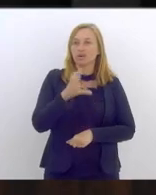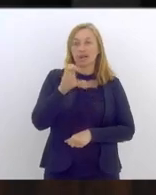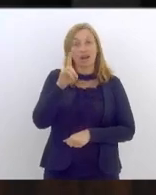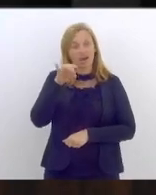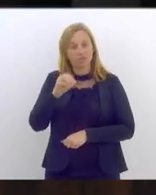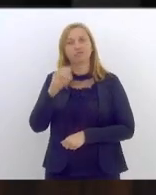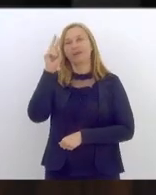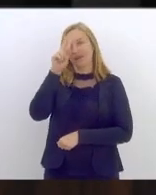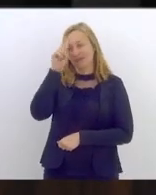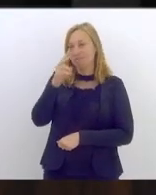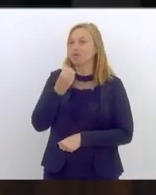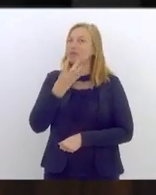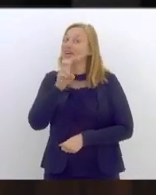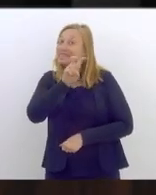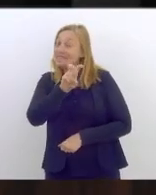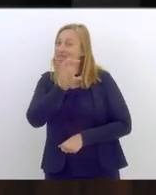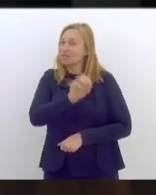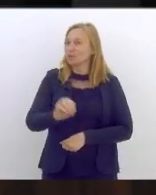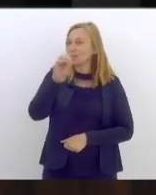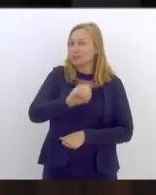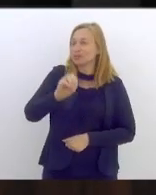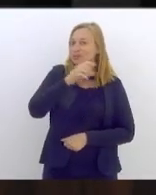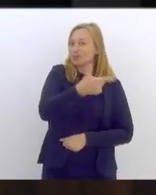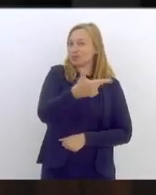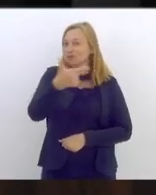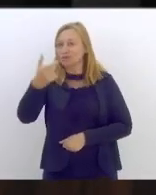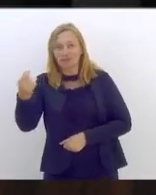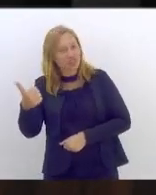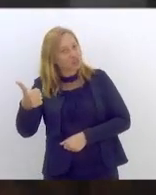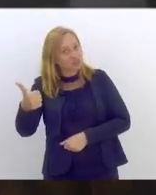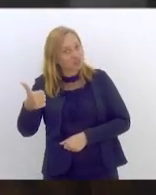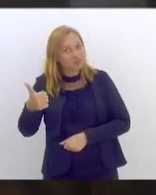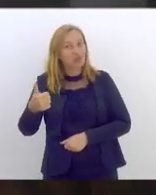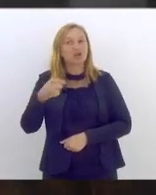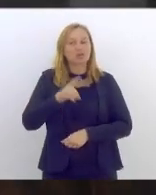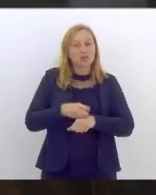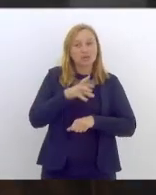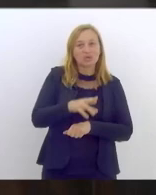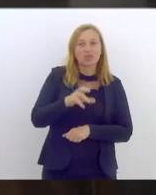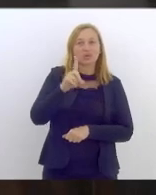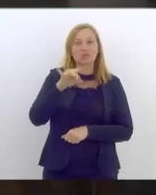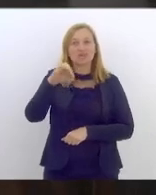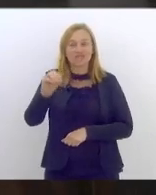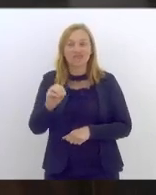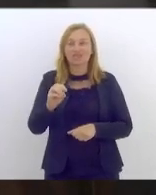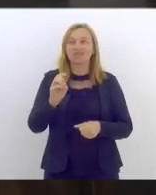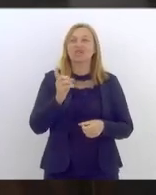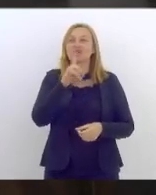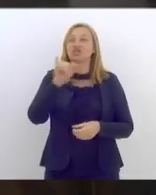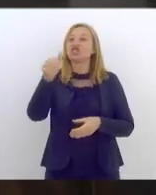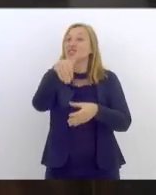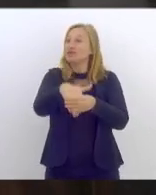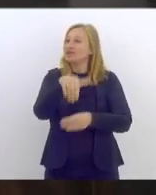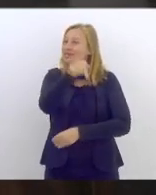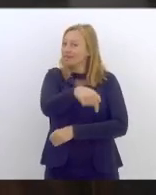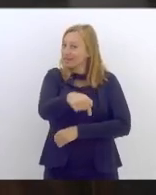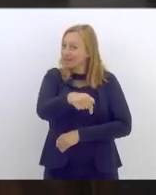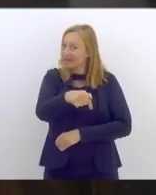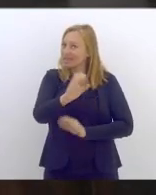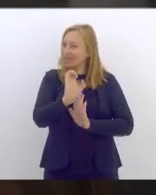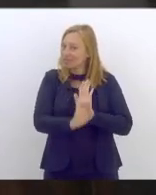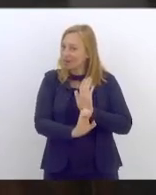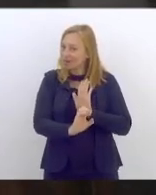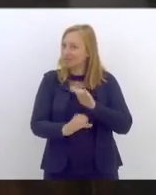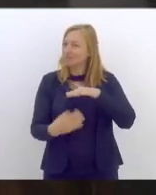lembro bem aqui no cinco de Outubro de 2021 doutor Luciano foi no dia da votação aqui do da emenda